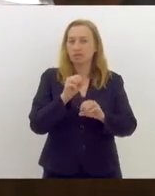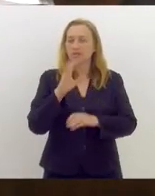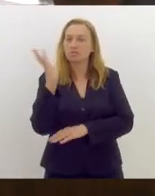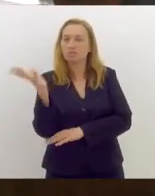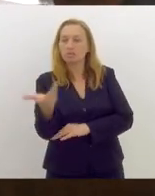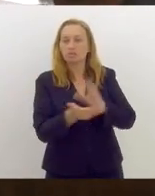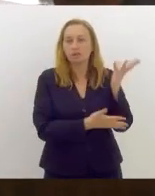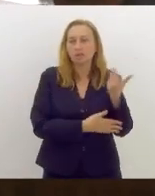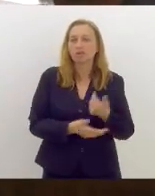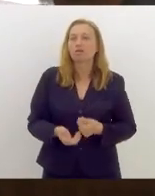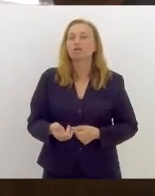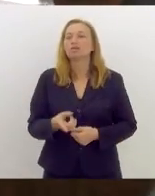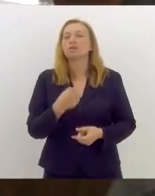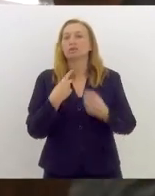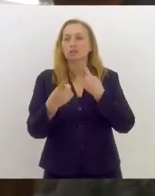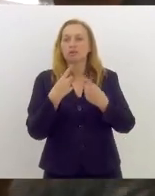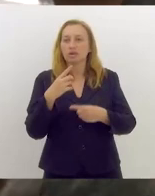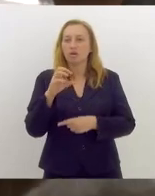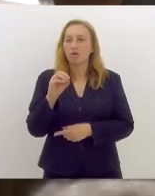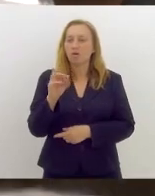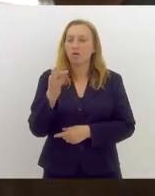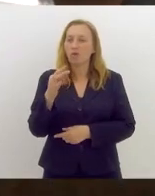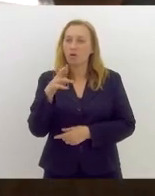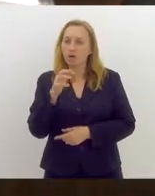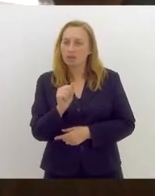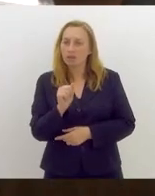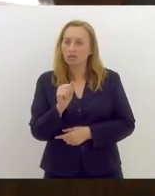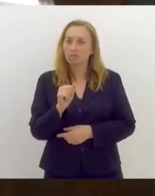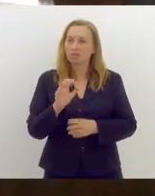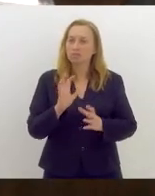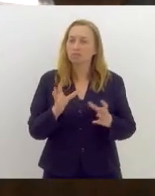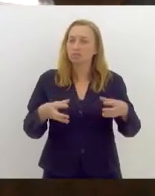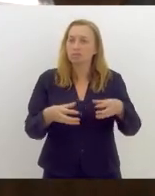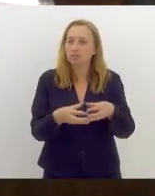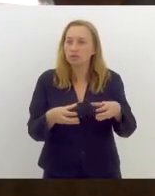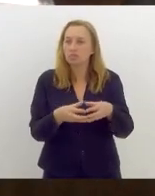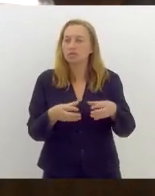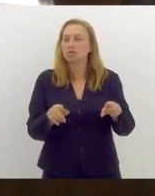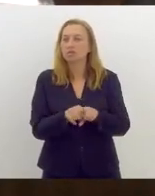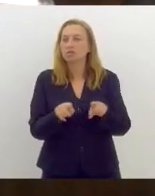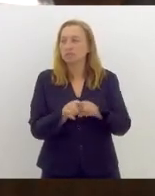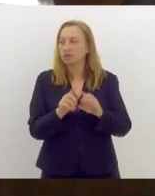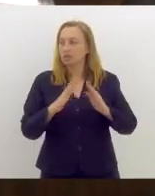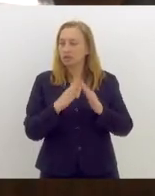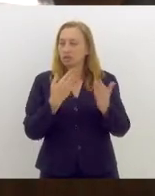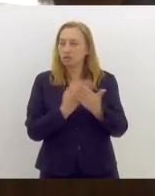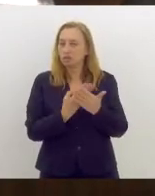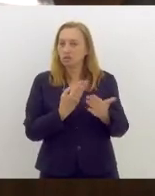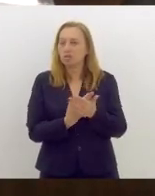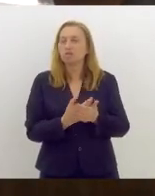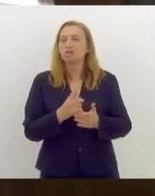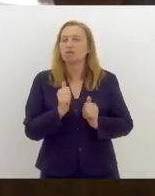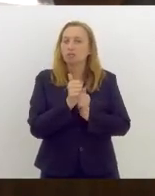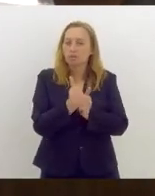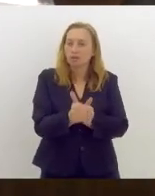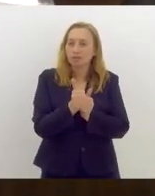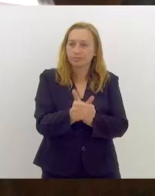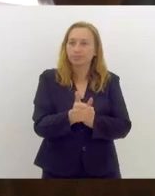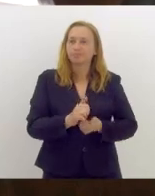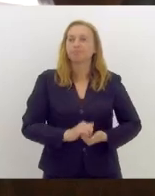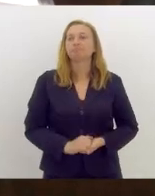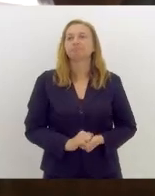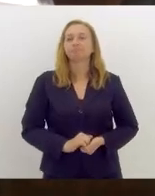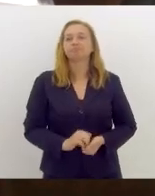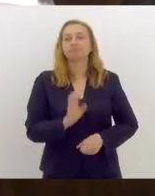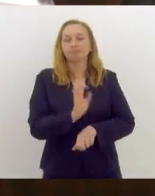que é o debate das nossas hortas comunitárias e que é também das nossas hortas escolares eu tenho acompanhado muito as